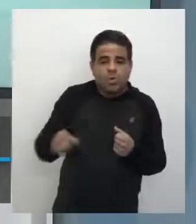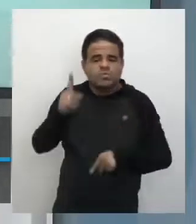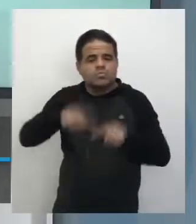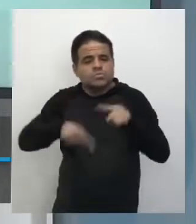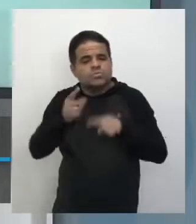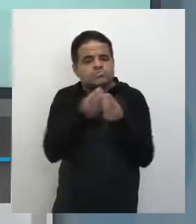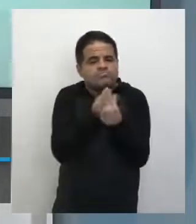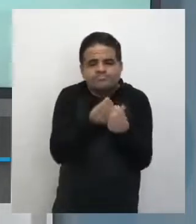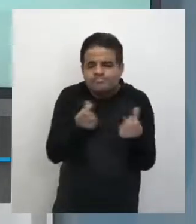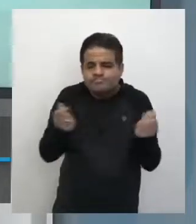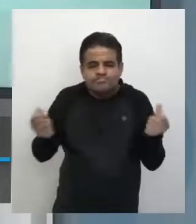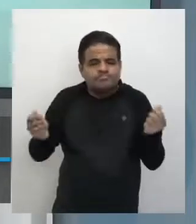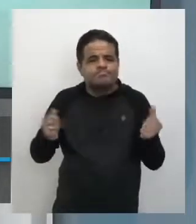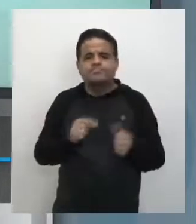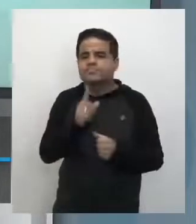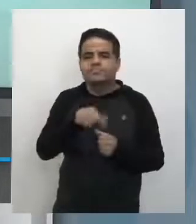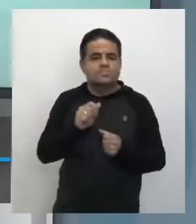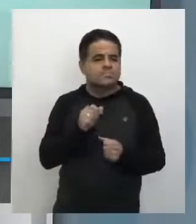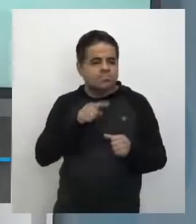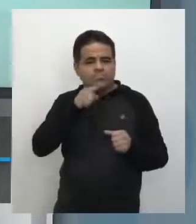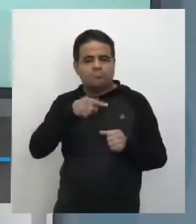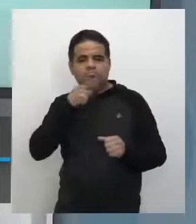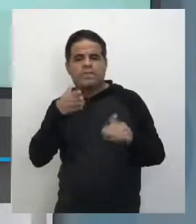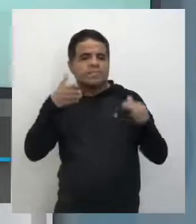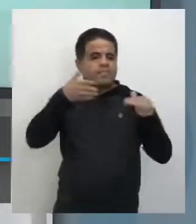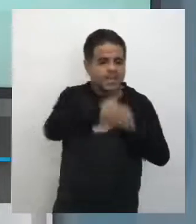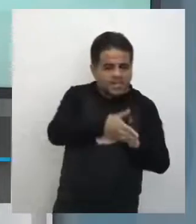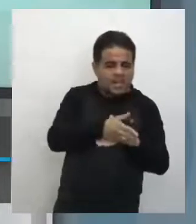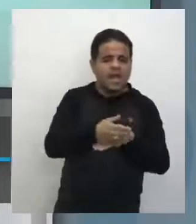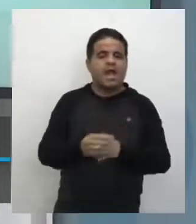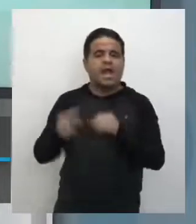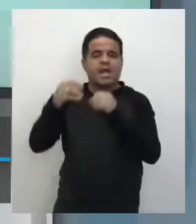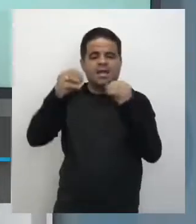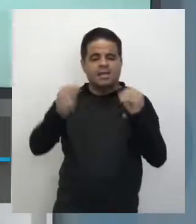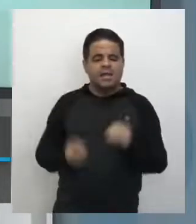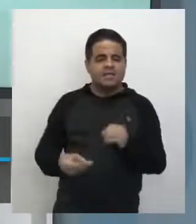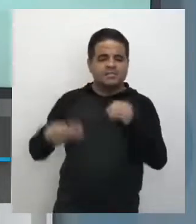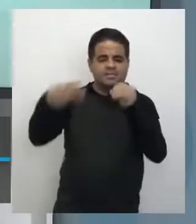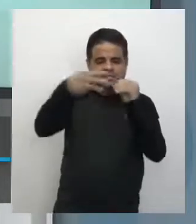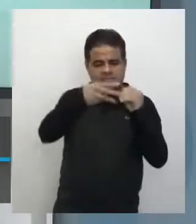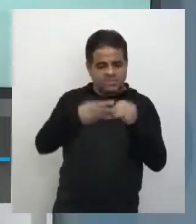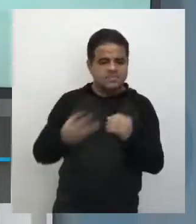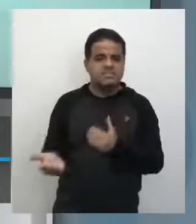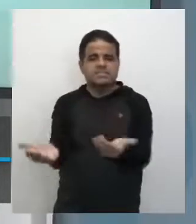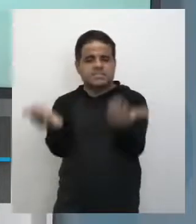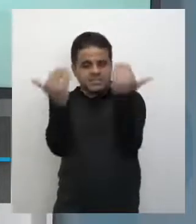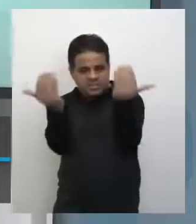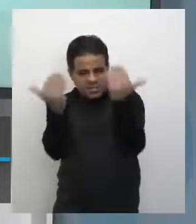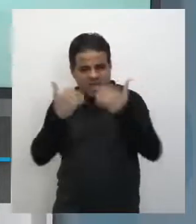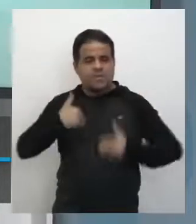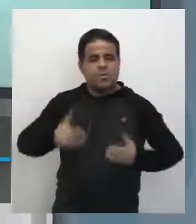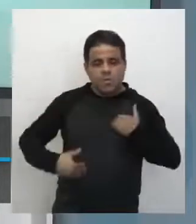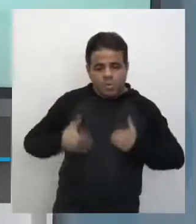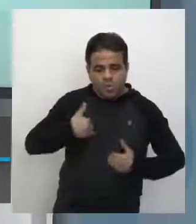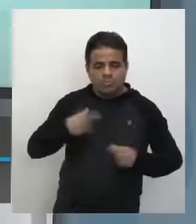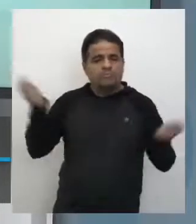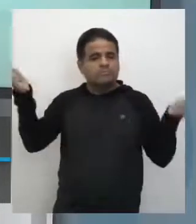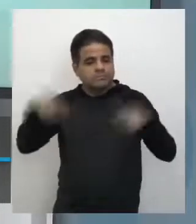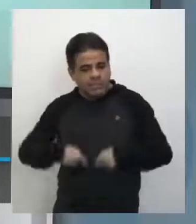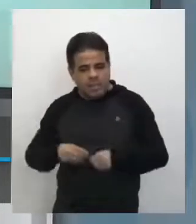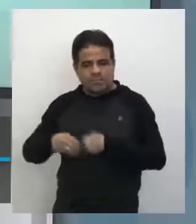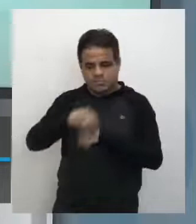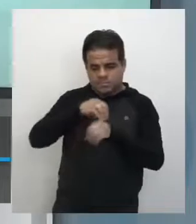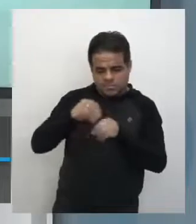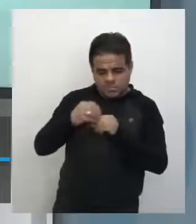substâncias que, por exemplo, não conseguem penetrar nas nossas células ou não conseguem penetrar no nosso corpo, sim, consigam então entrar.